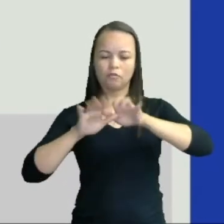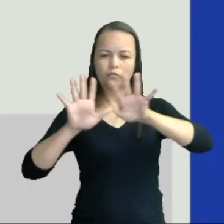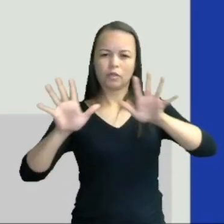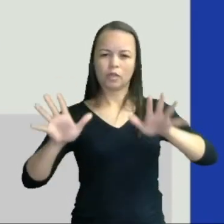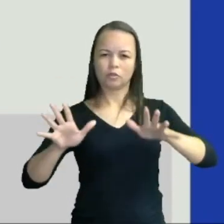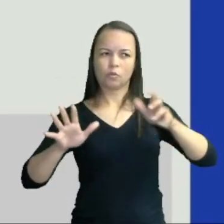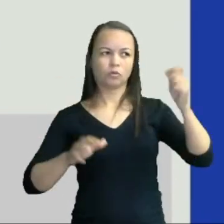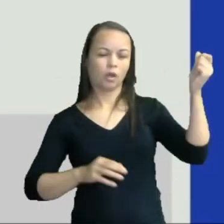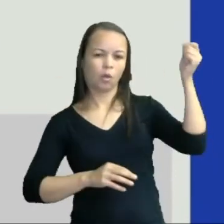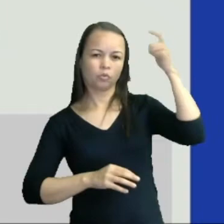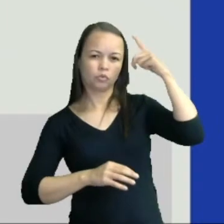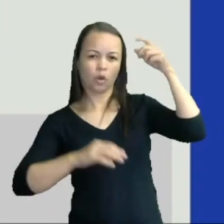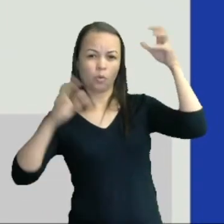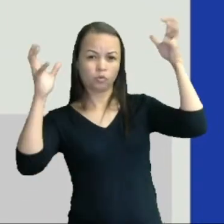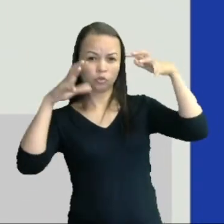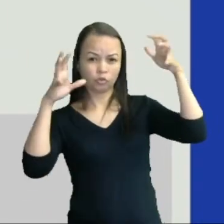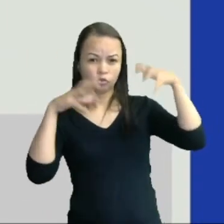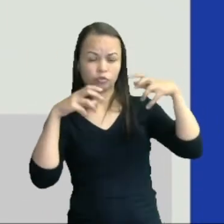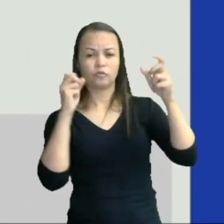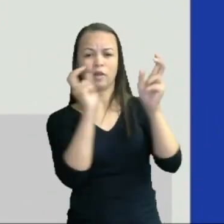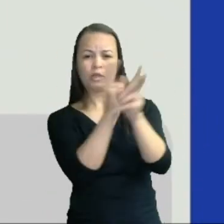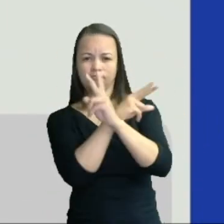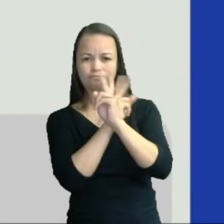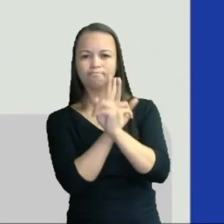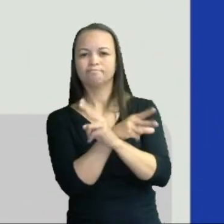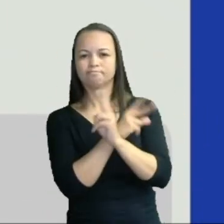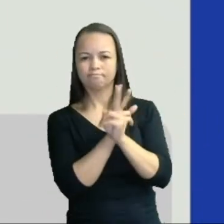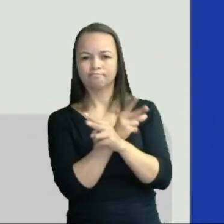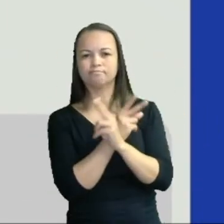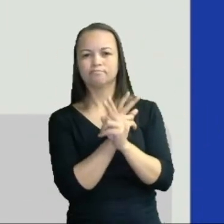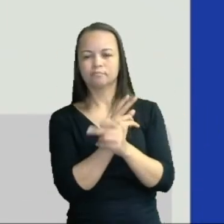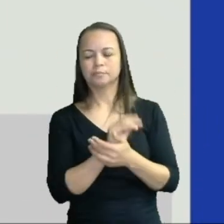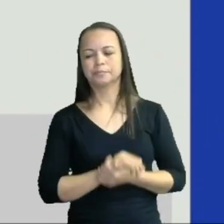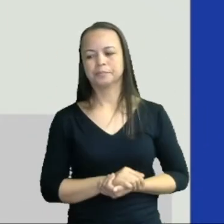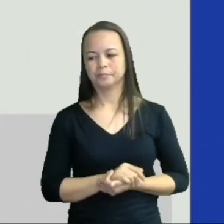ao sol, à chuva e ao vento.